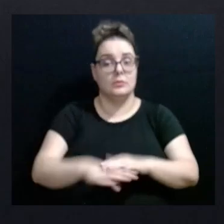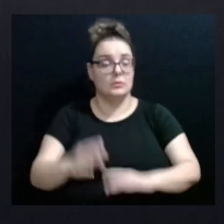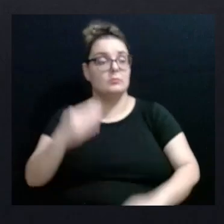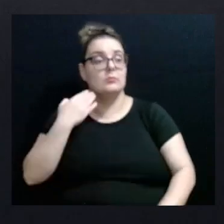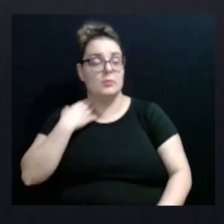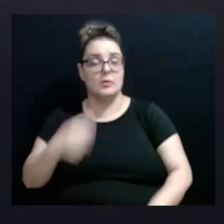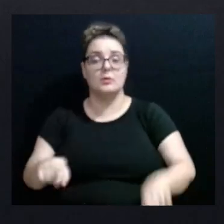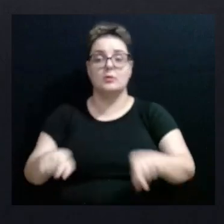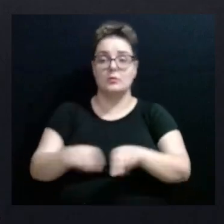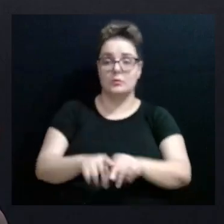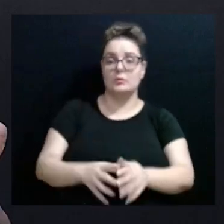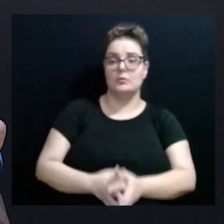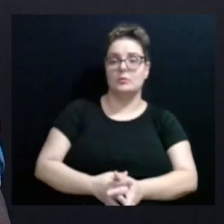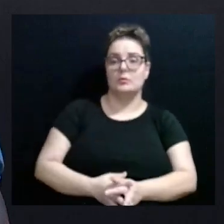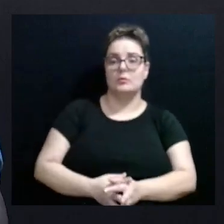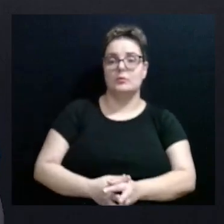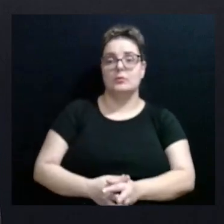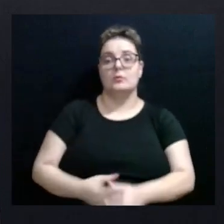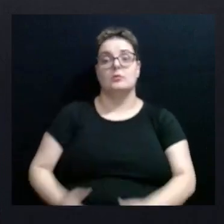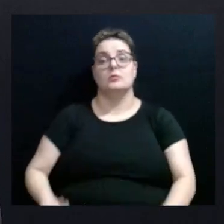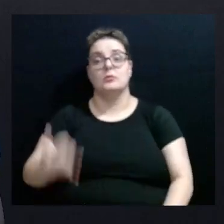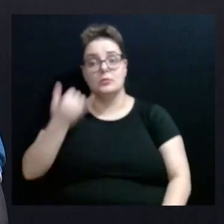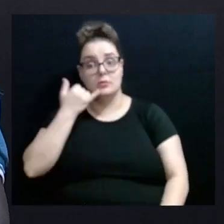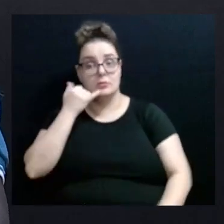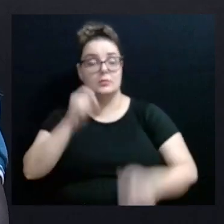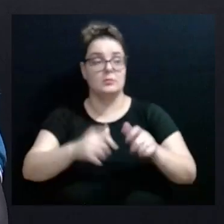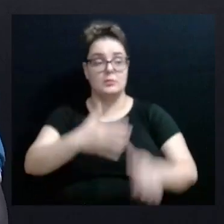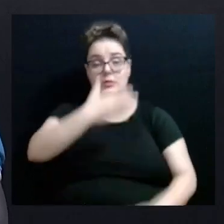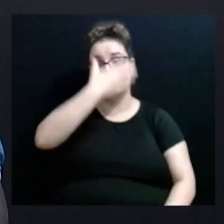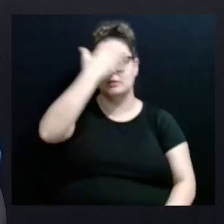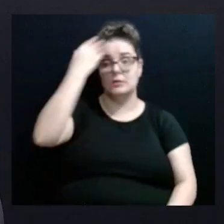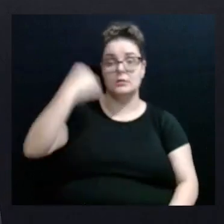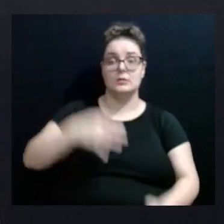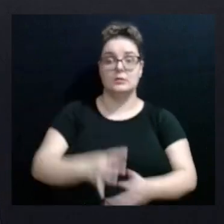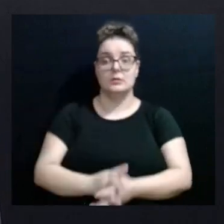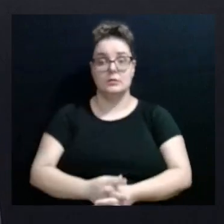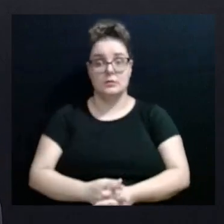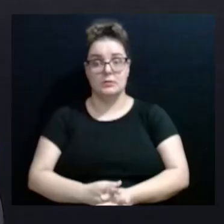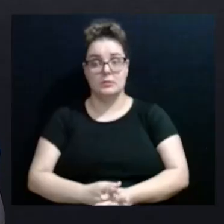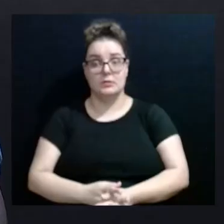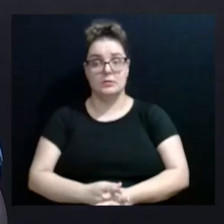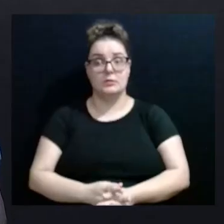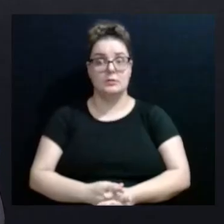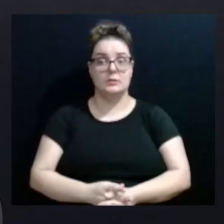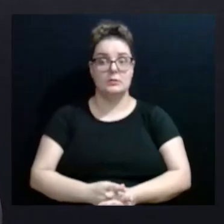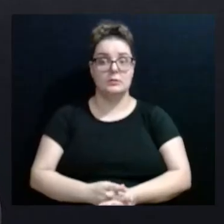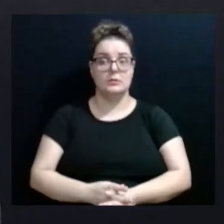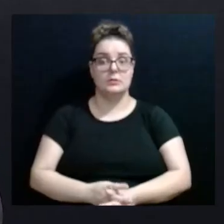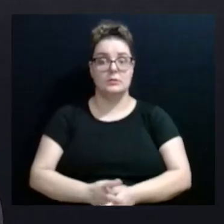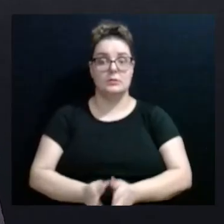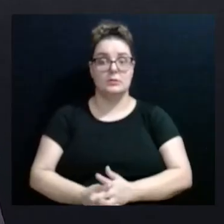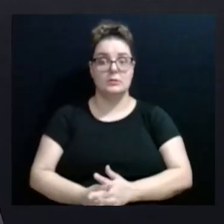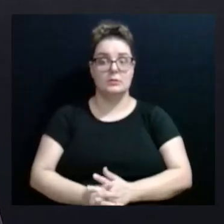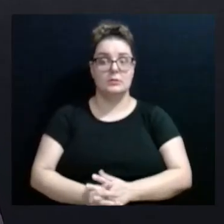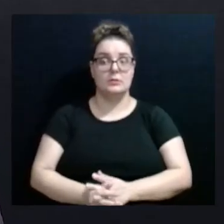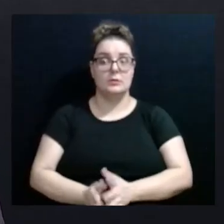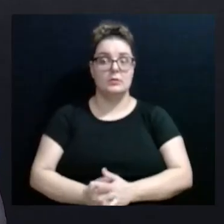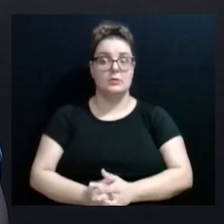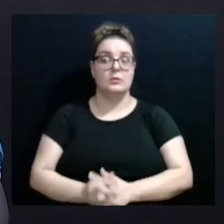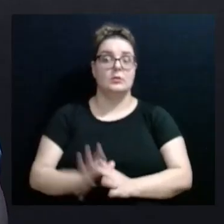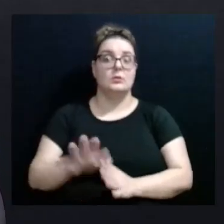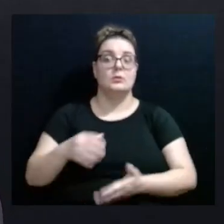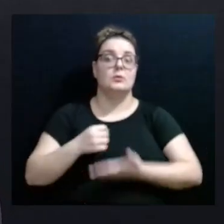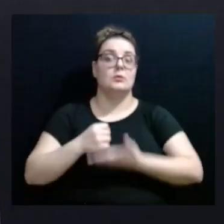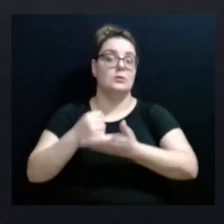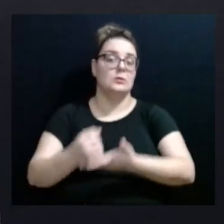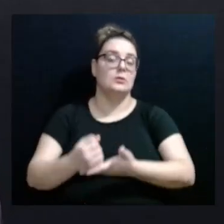que está na conta, a questão também do celular. Muitas pessoas esquecem que você está em home, e